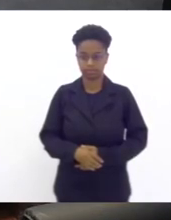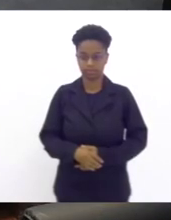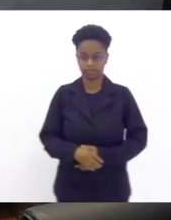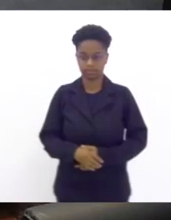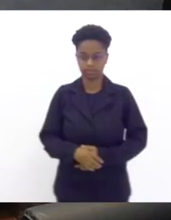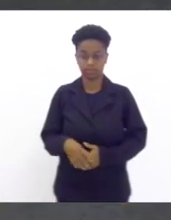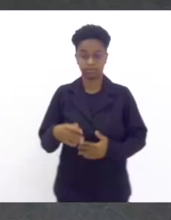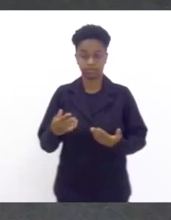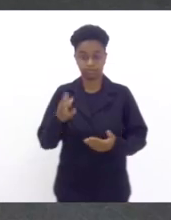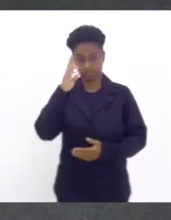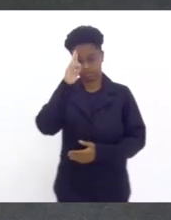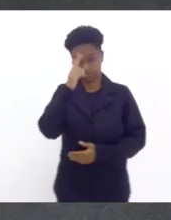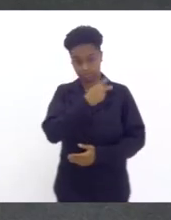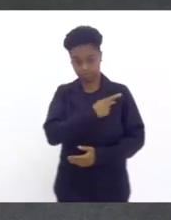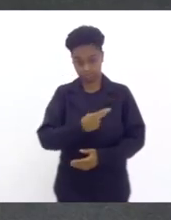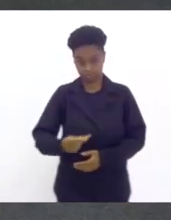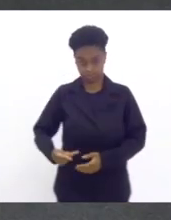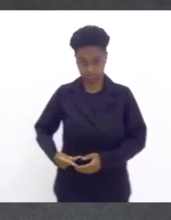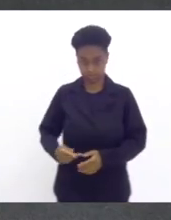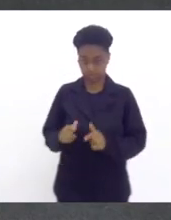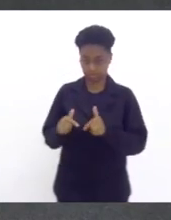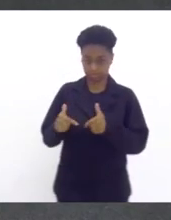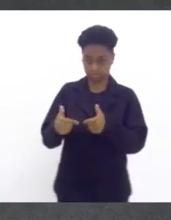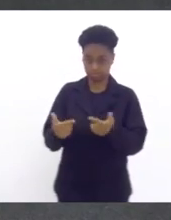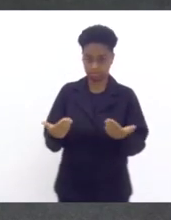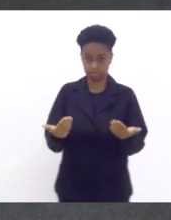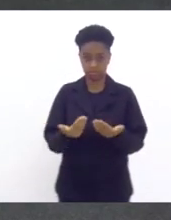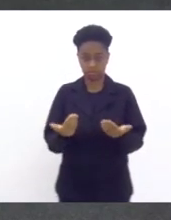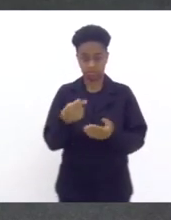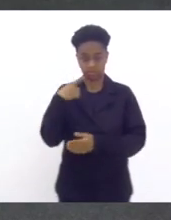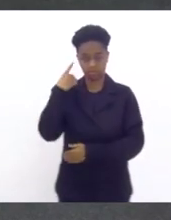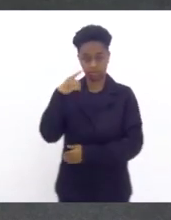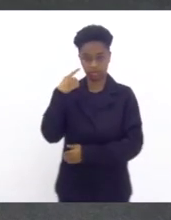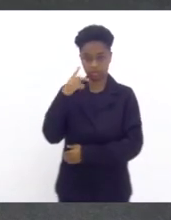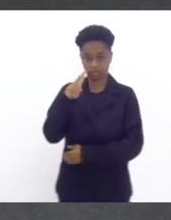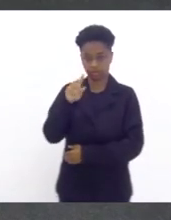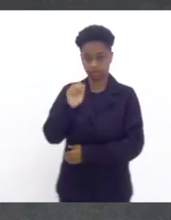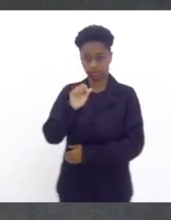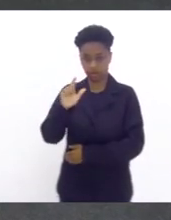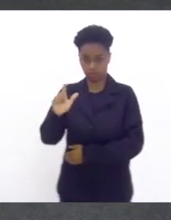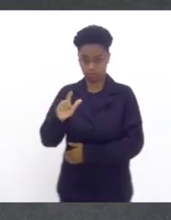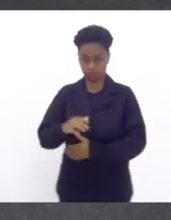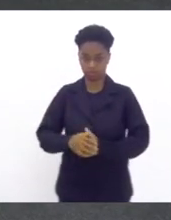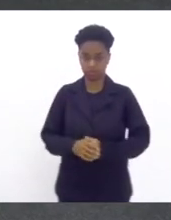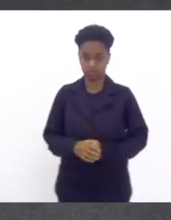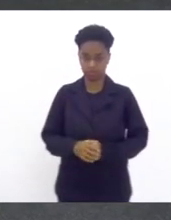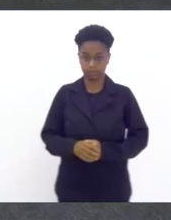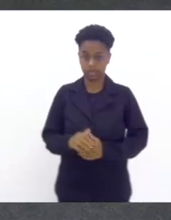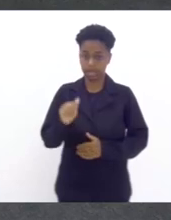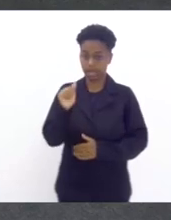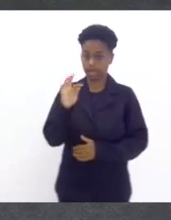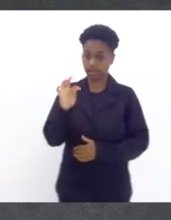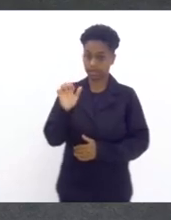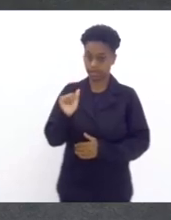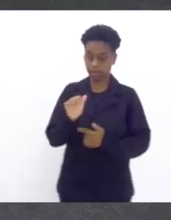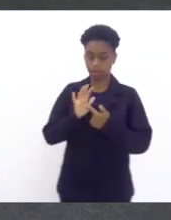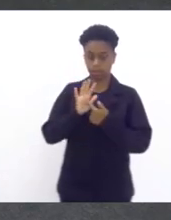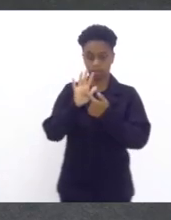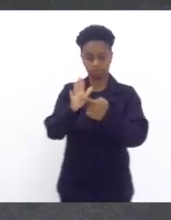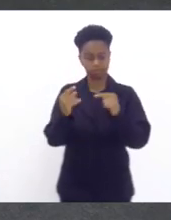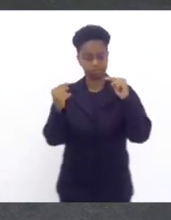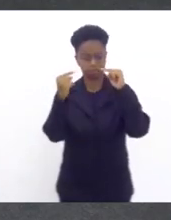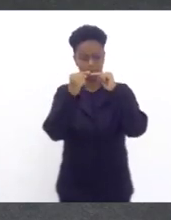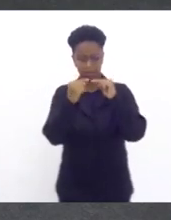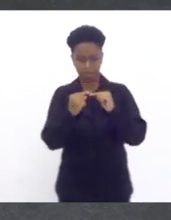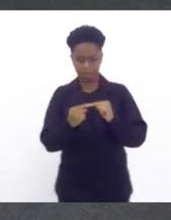senhor presidente em exercício Deputado Valda Ceasa a ata reflete com exatidão